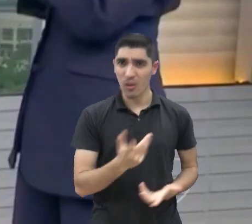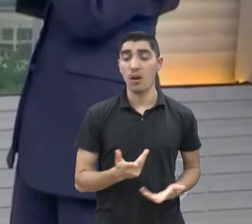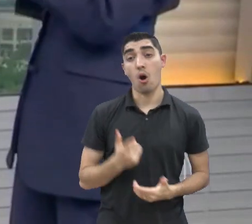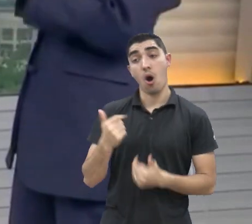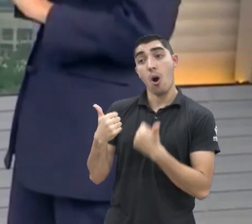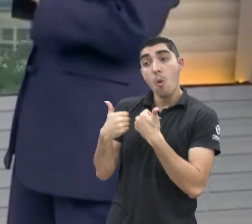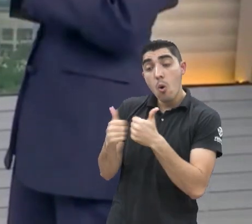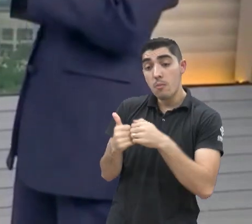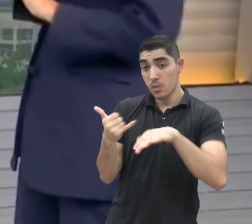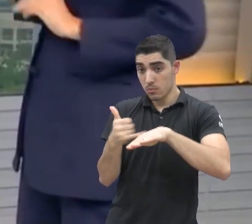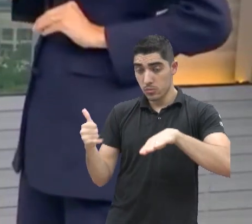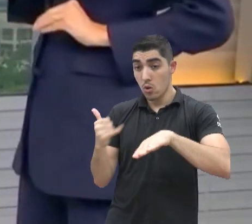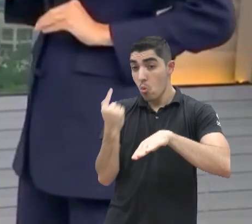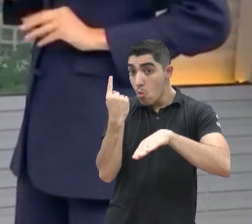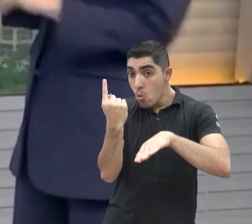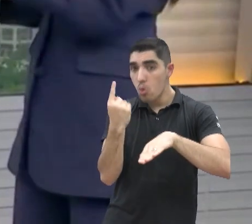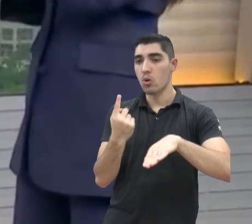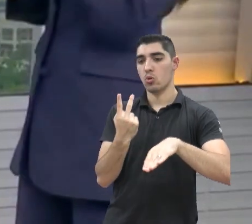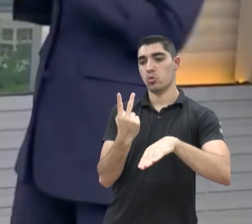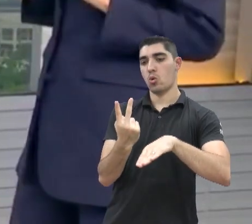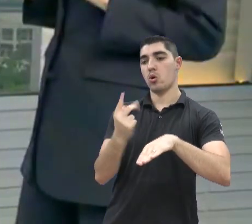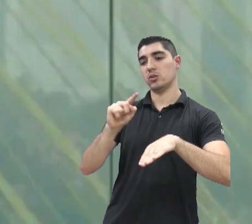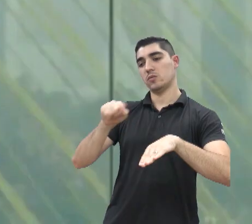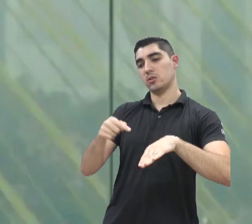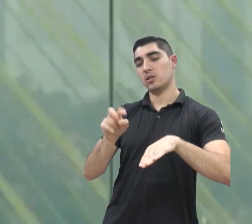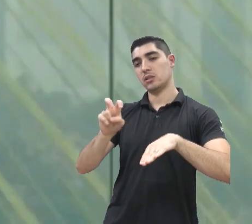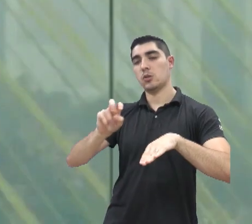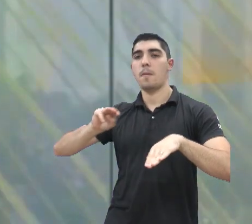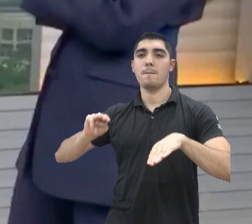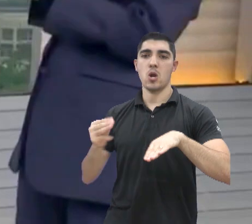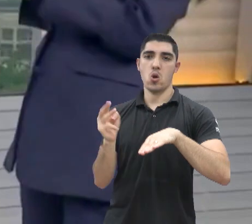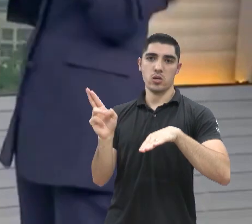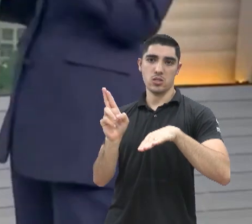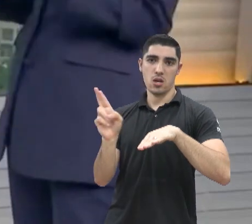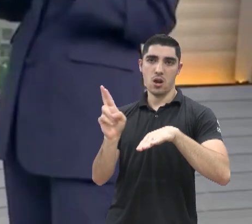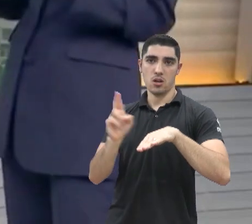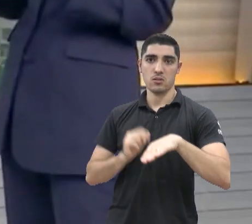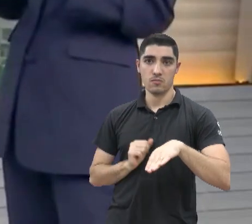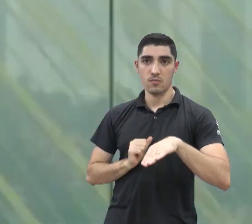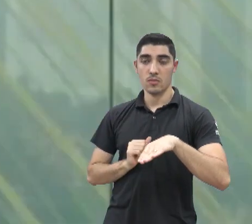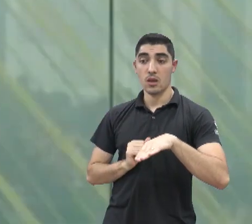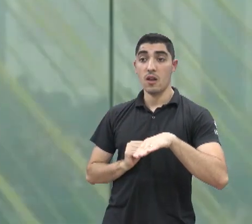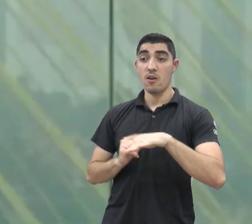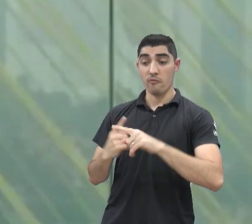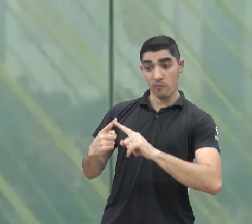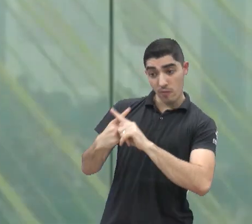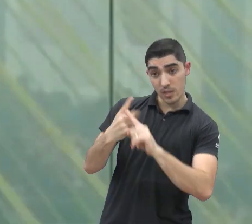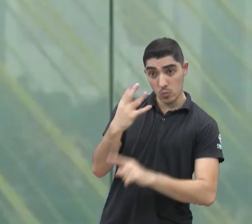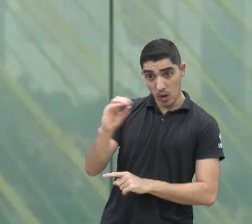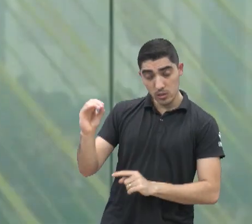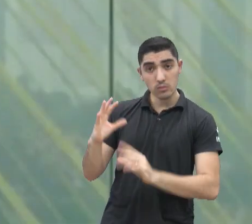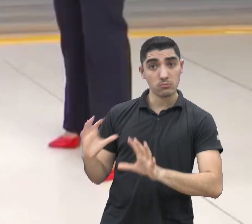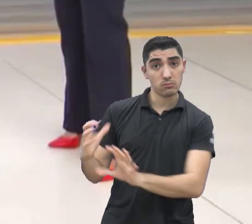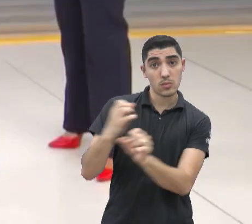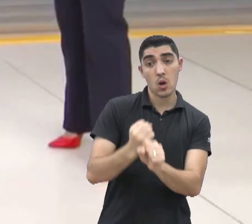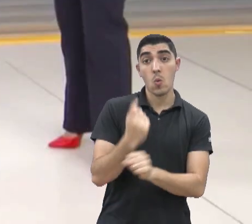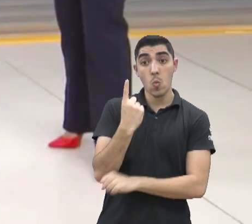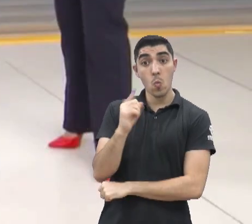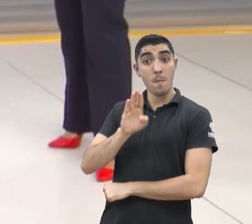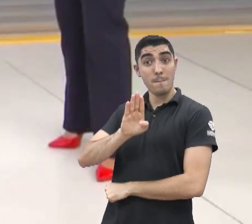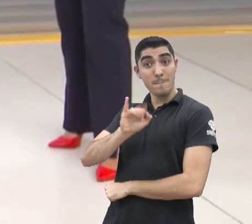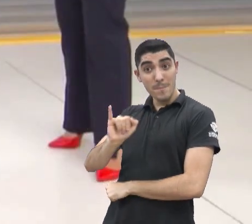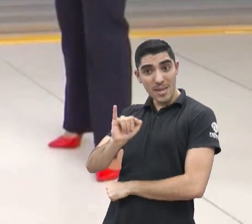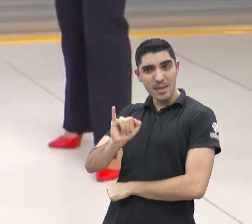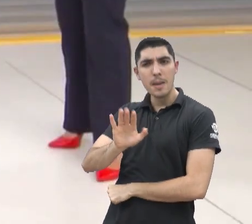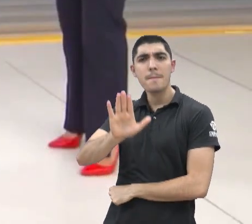gente, 2 milhões e meio de reais. Vezes 400, vai dar 1 bilhão. Isso. Mas o contrato